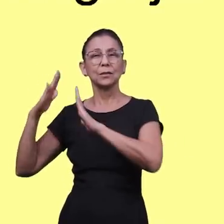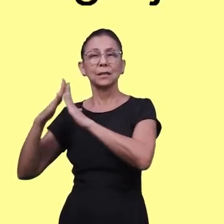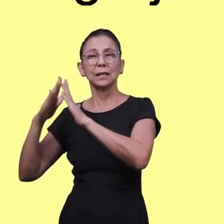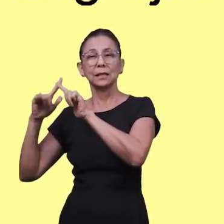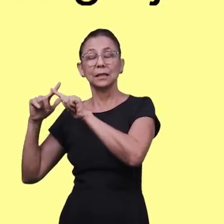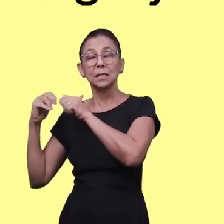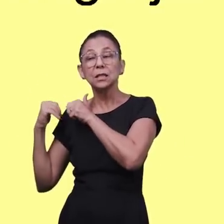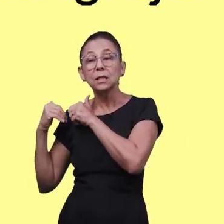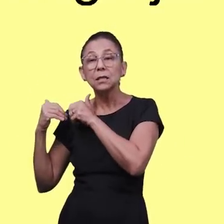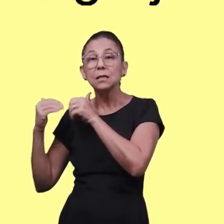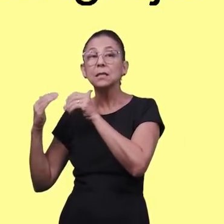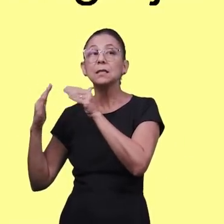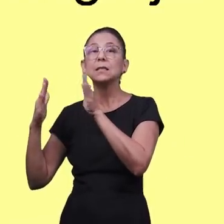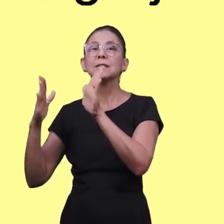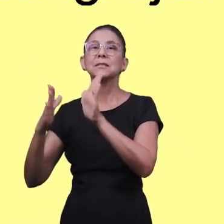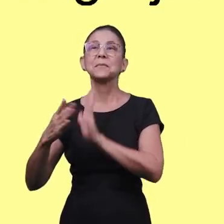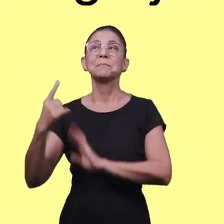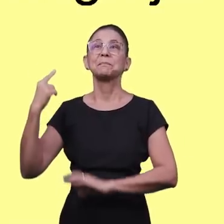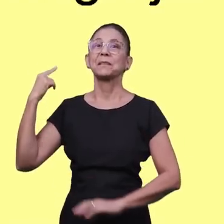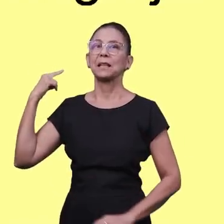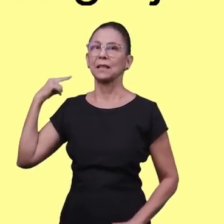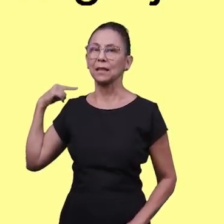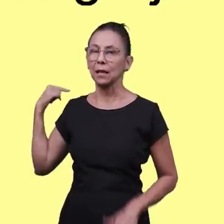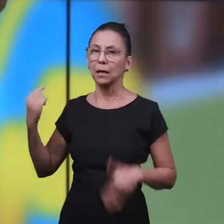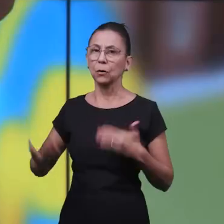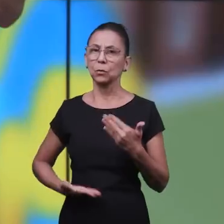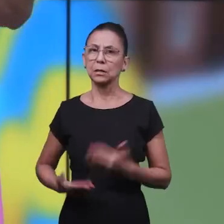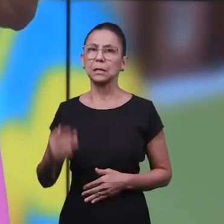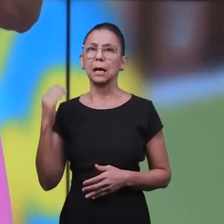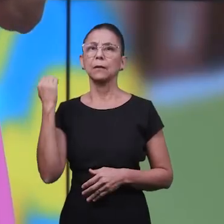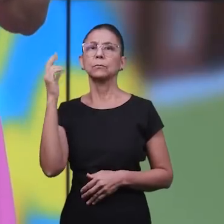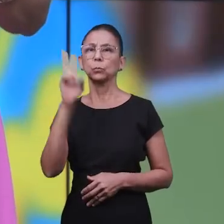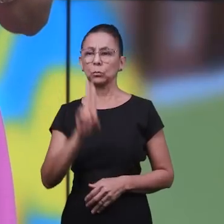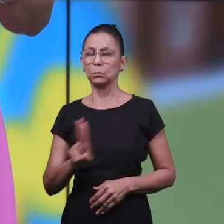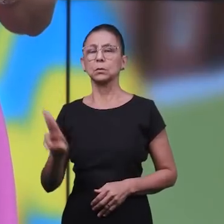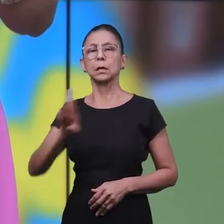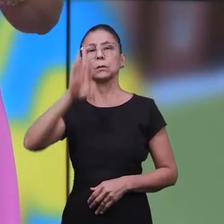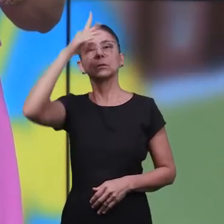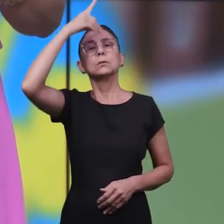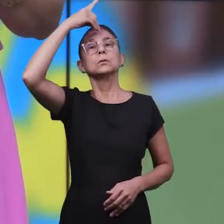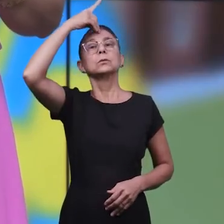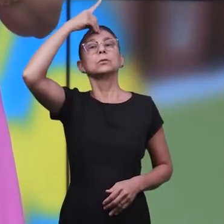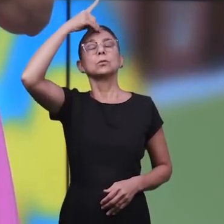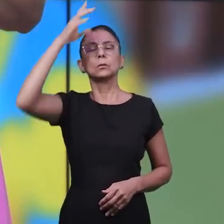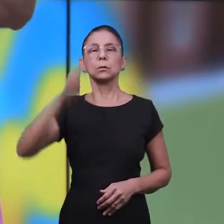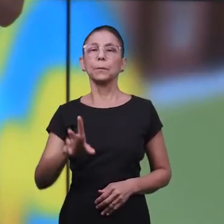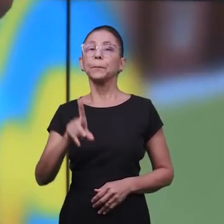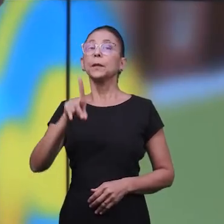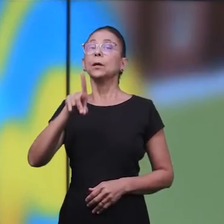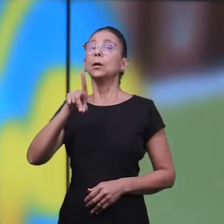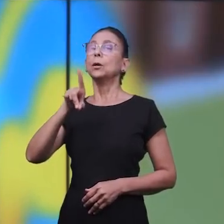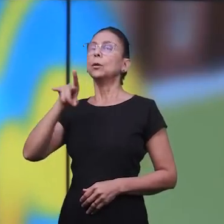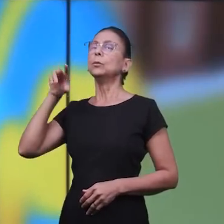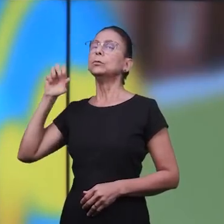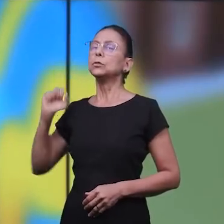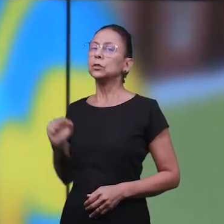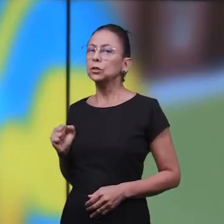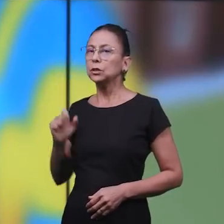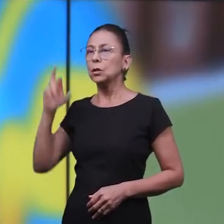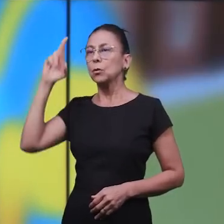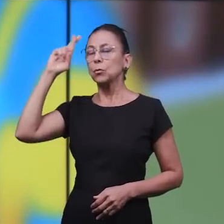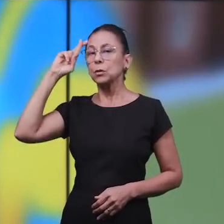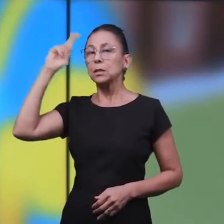da igreja. Os servos ali foram muito usados com dons espirituais. Certa vez, o Senhor